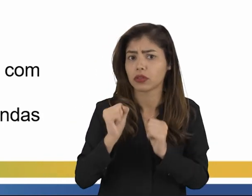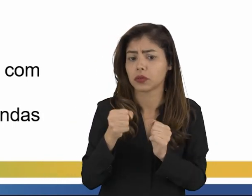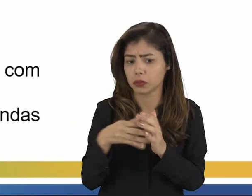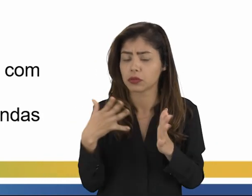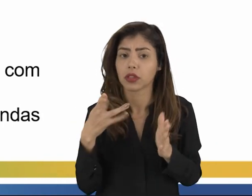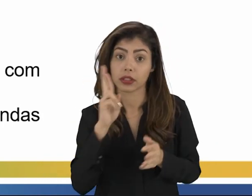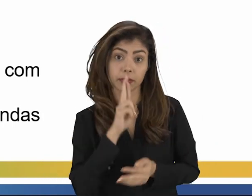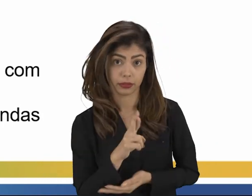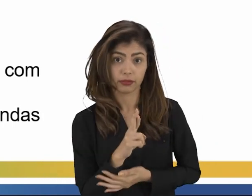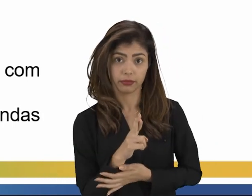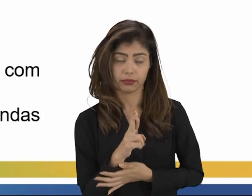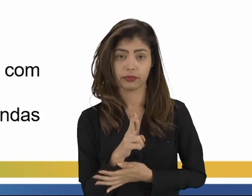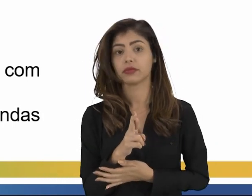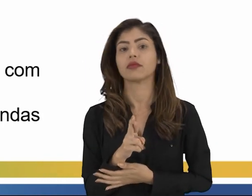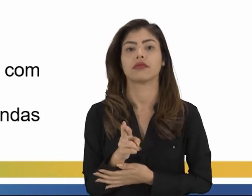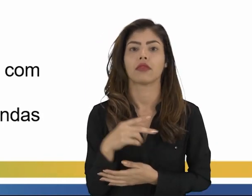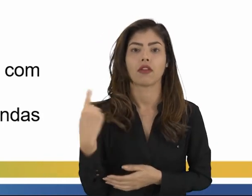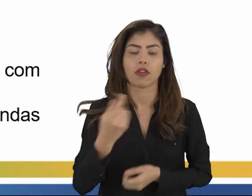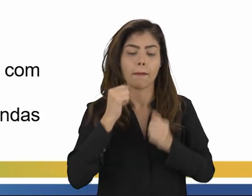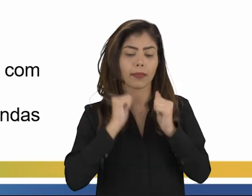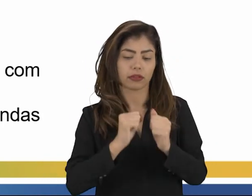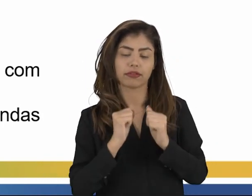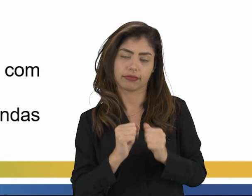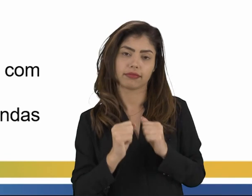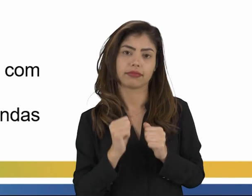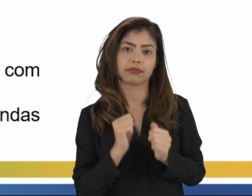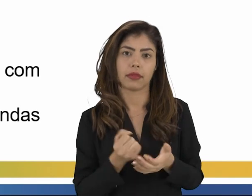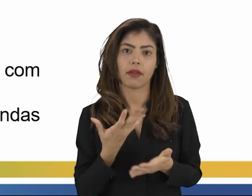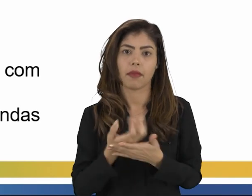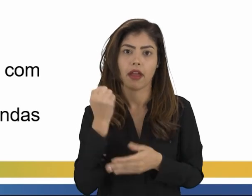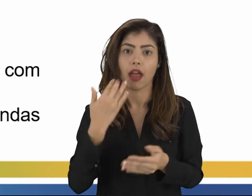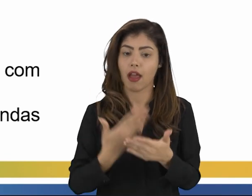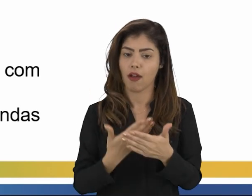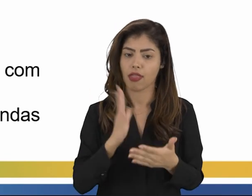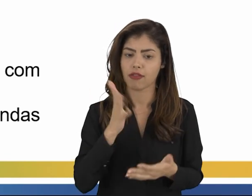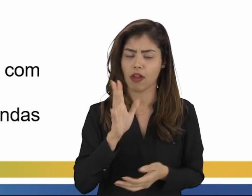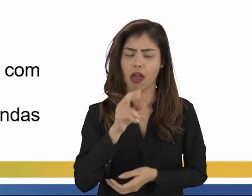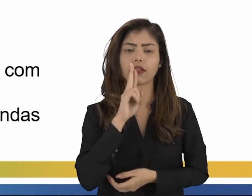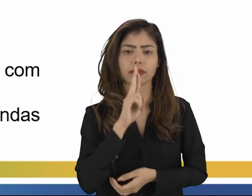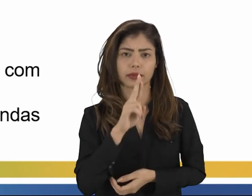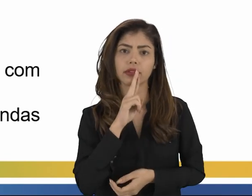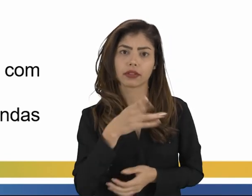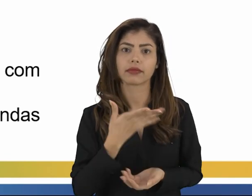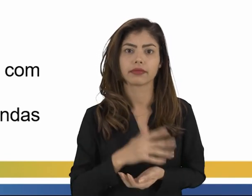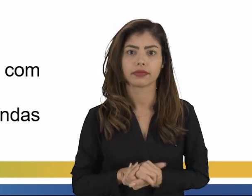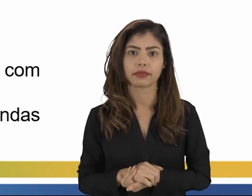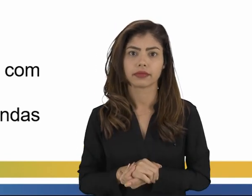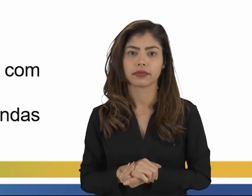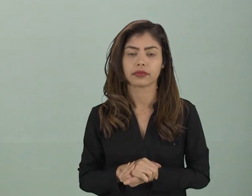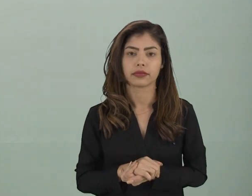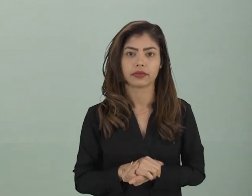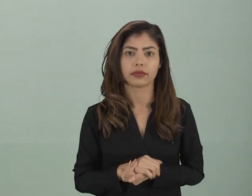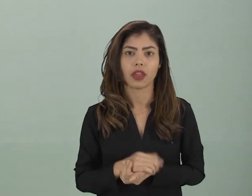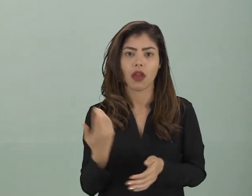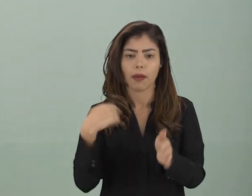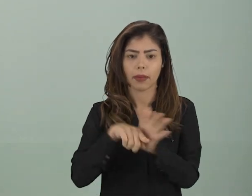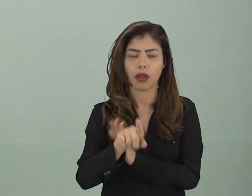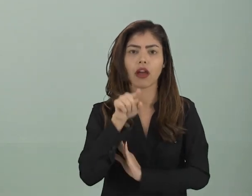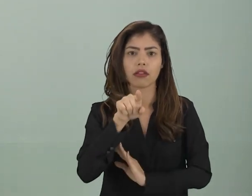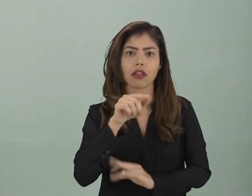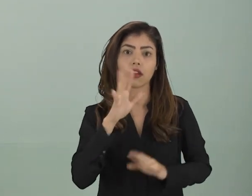do contexto, você pode muito bem responder. Eu citei em nossa aula, você poderia ter pego essa aula e já conseguido